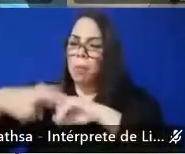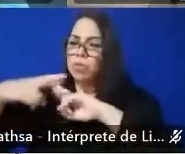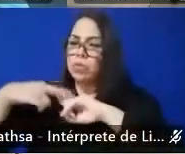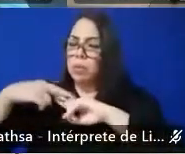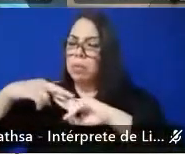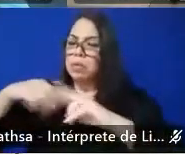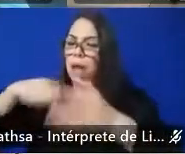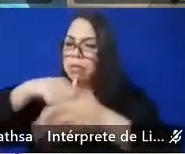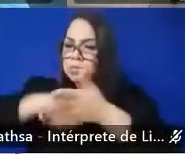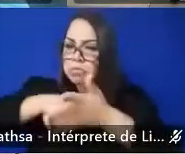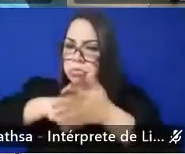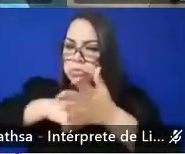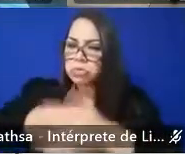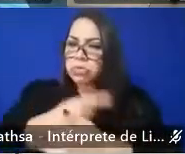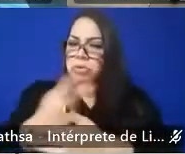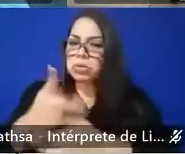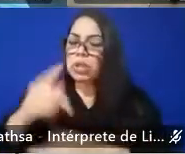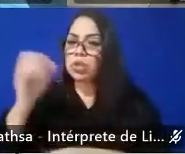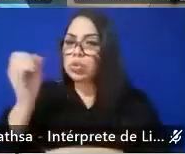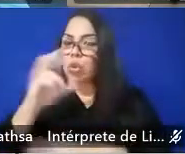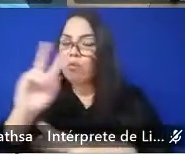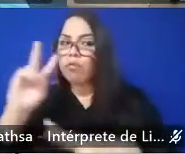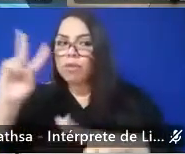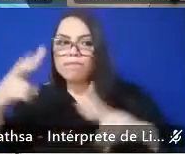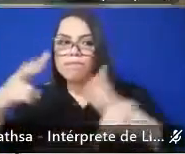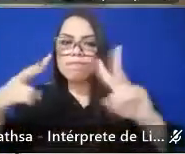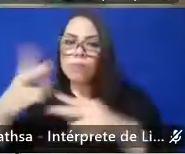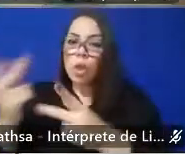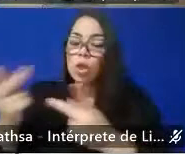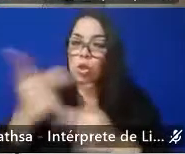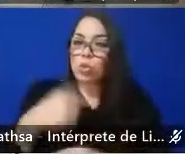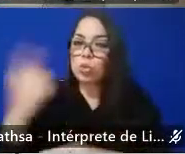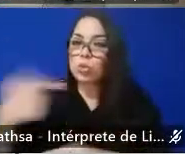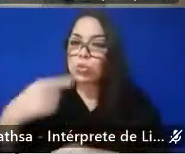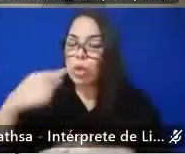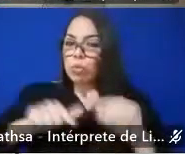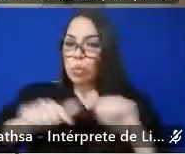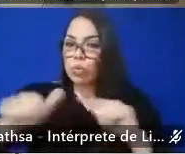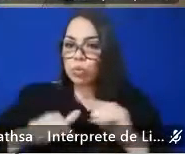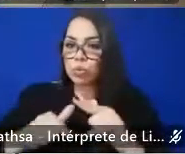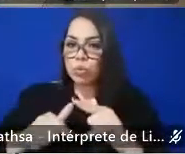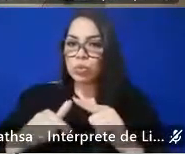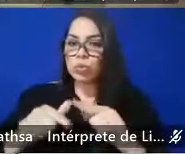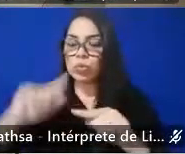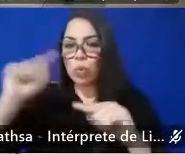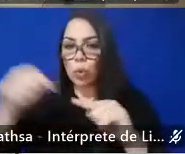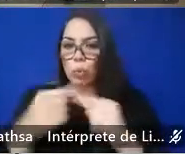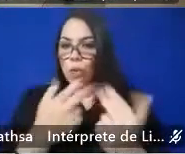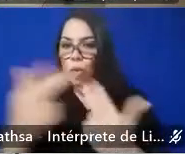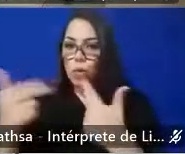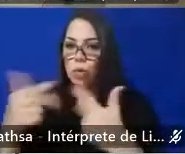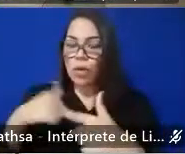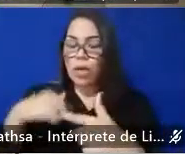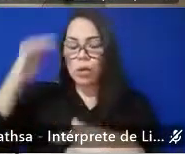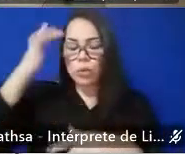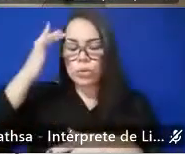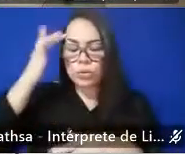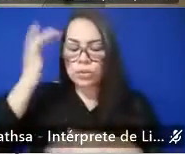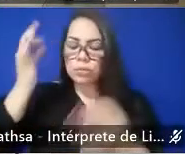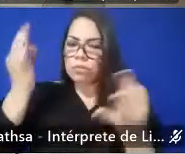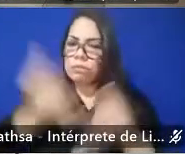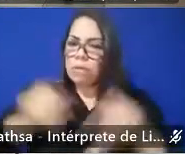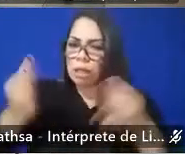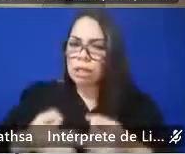desse Novo Olhar que ela trouxe a corregedoria-geral E tenho certeza doutor Luciano aqui a sua